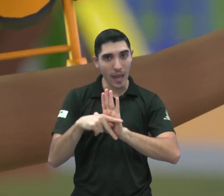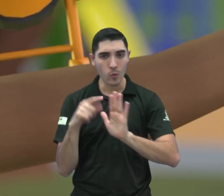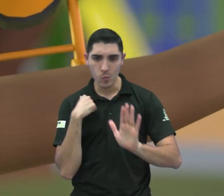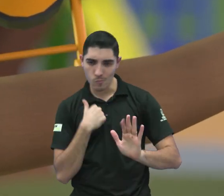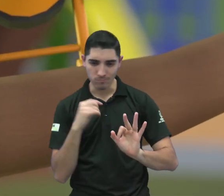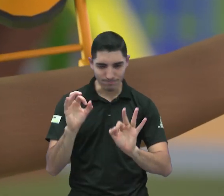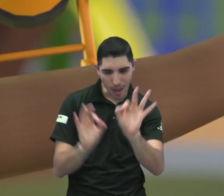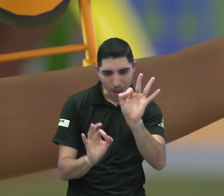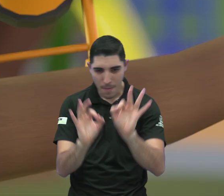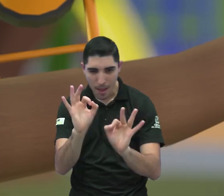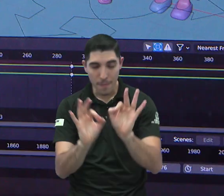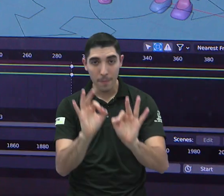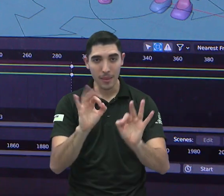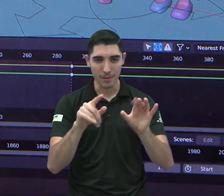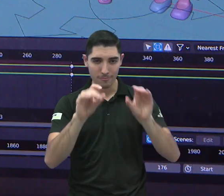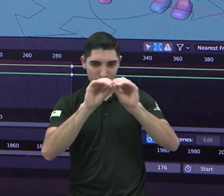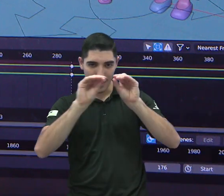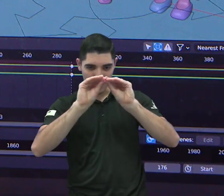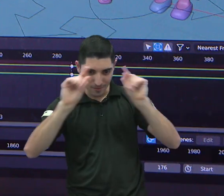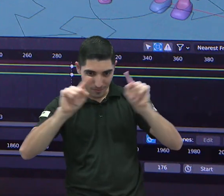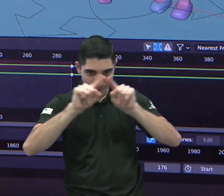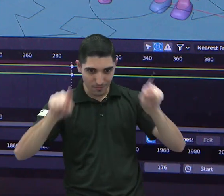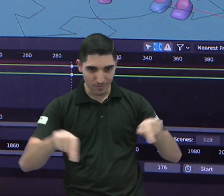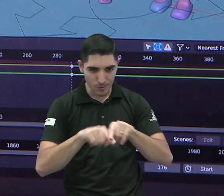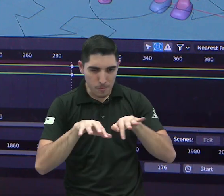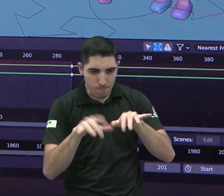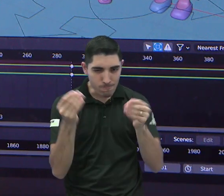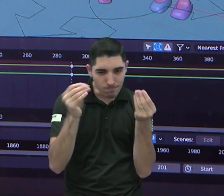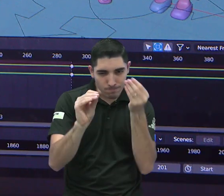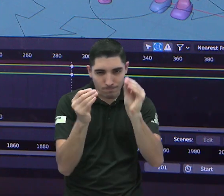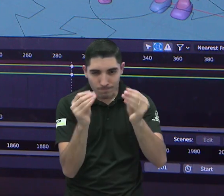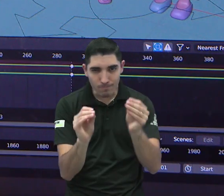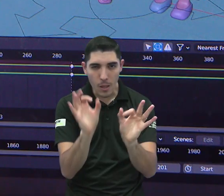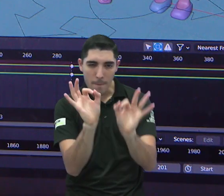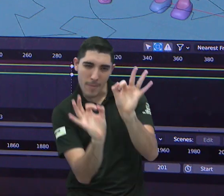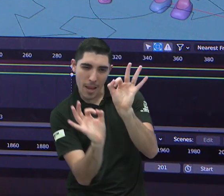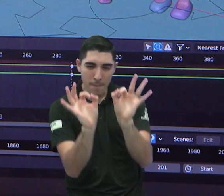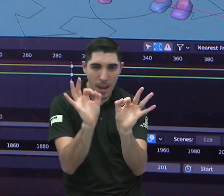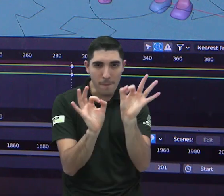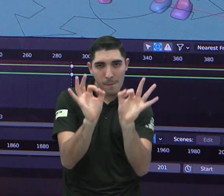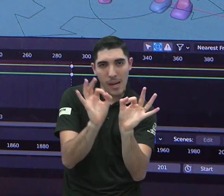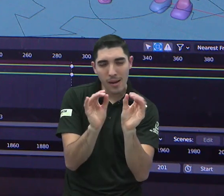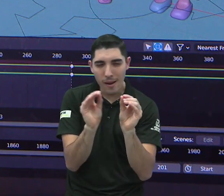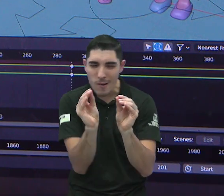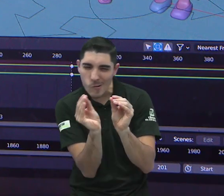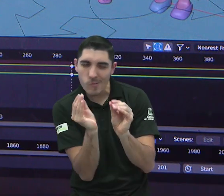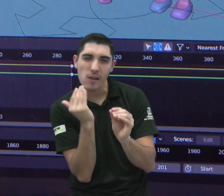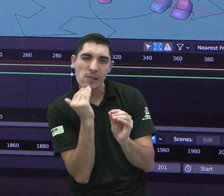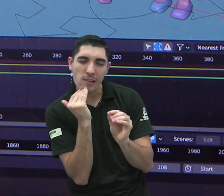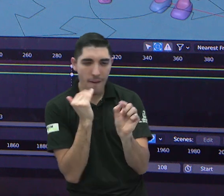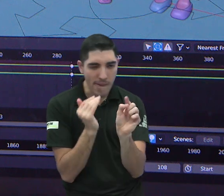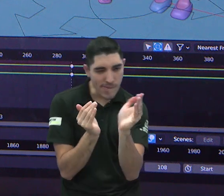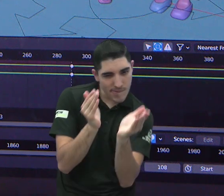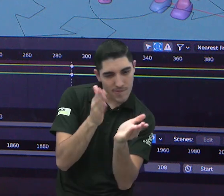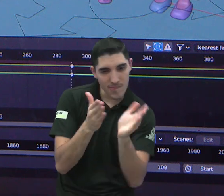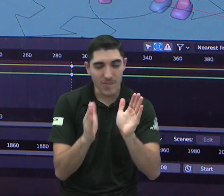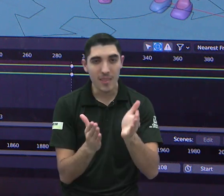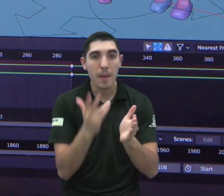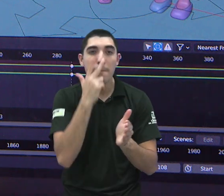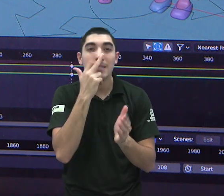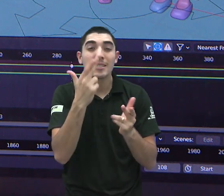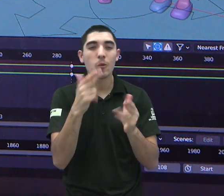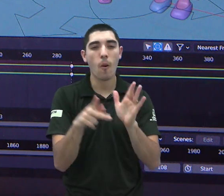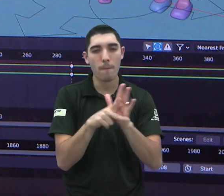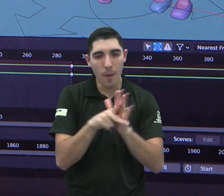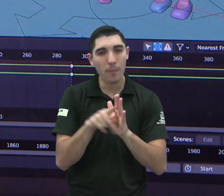é como se fossem bonequinhos mesmo. Eles têm os bonequinhos ali dentro, a gente mexe um pouquinho cada pedacinho deles, né? É quase como se fosse um